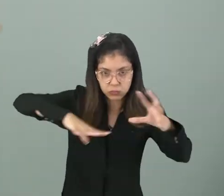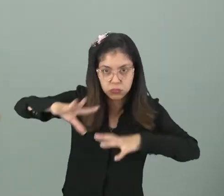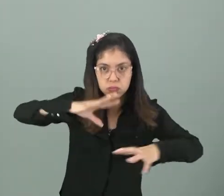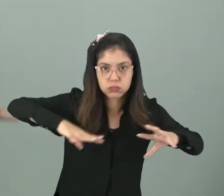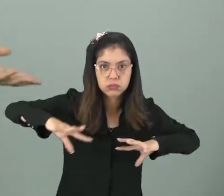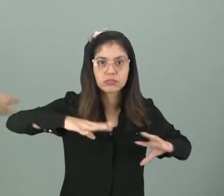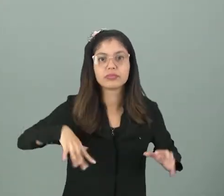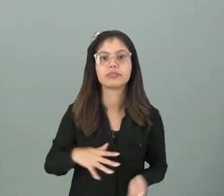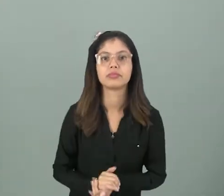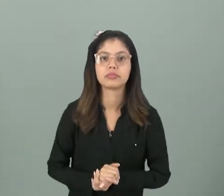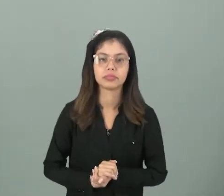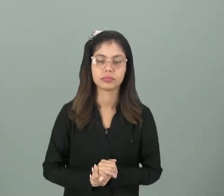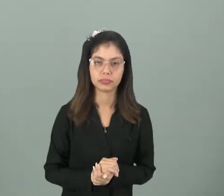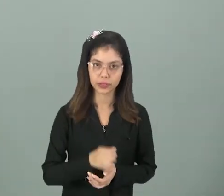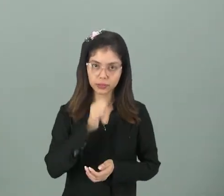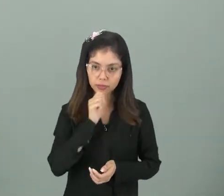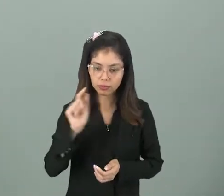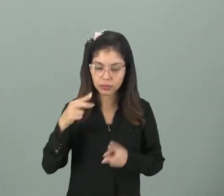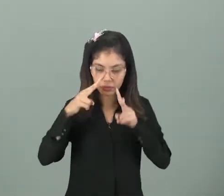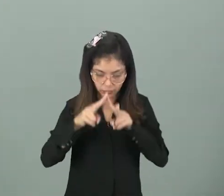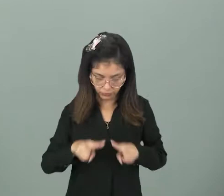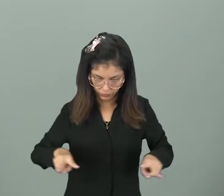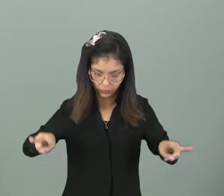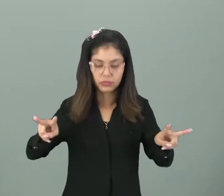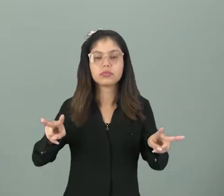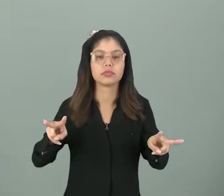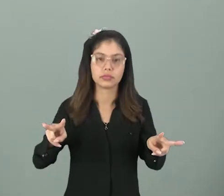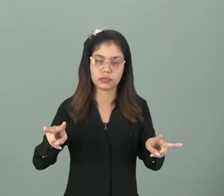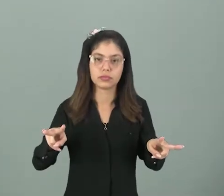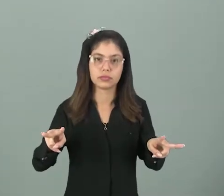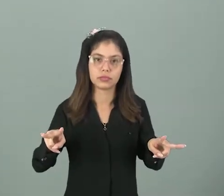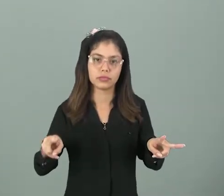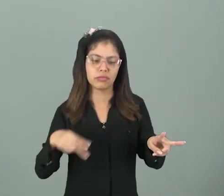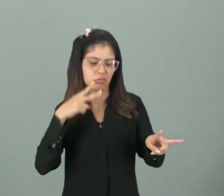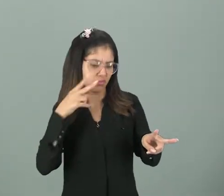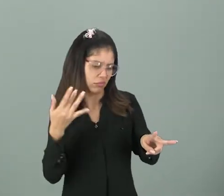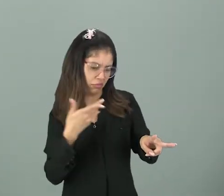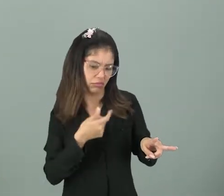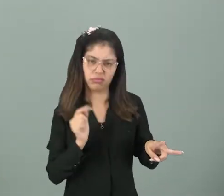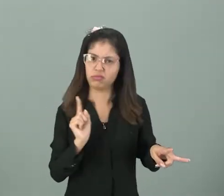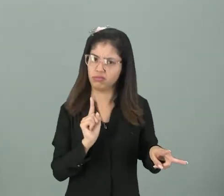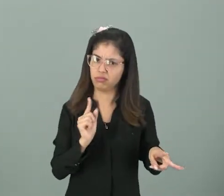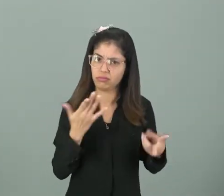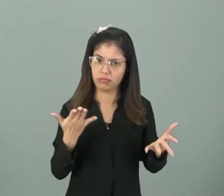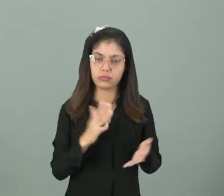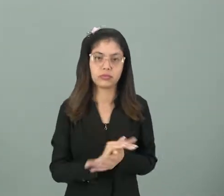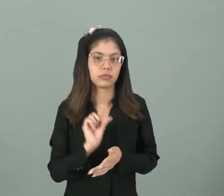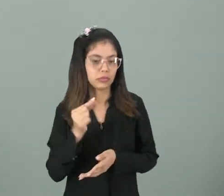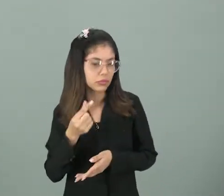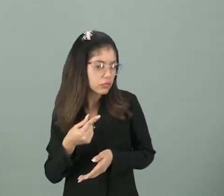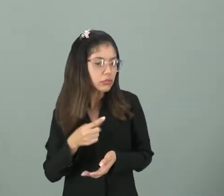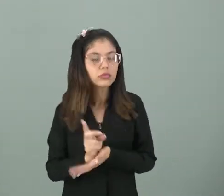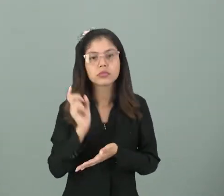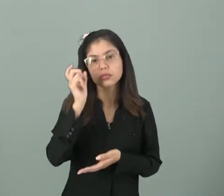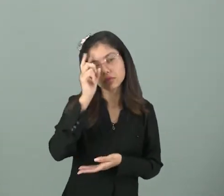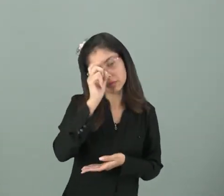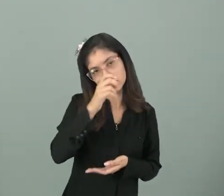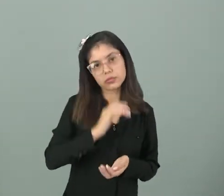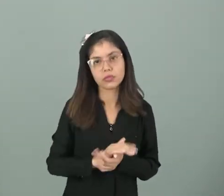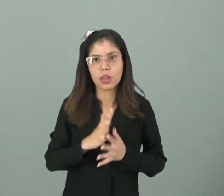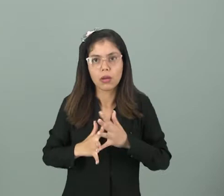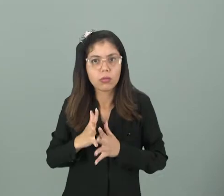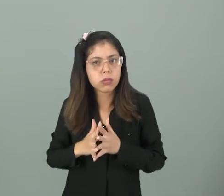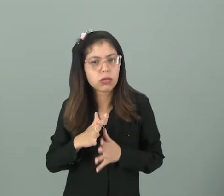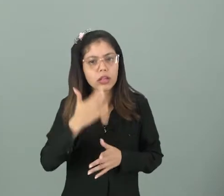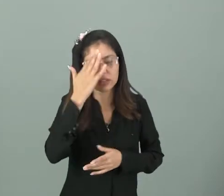roupas bagunçadas, além de visualmente não ficar muito bonito, né? Fica um pouco mais difícil e